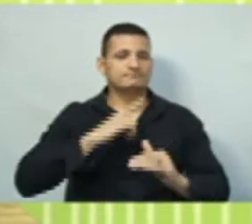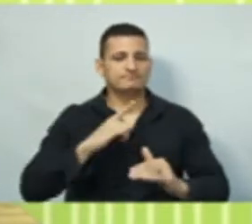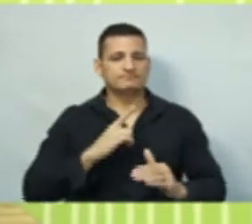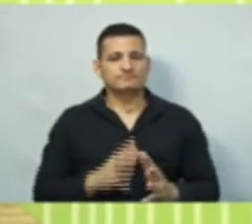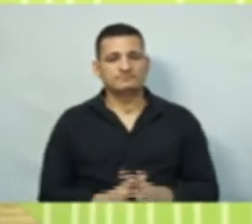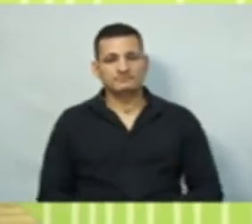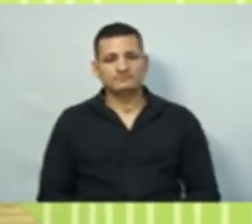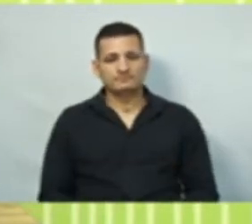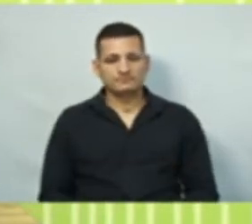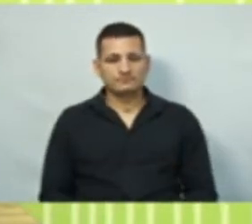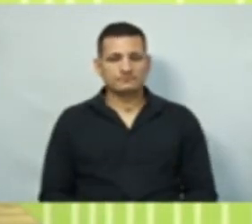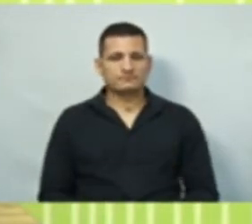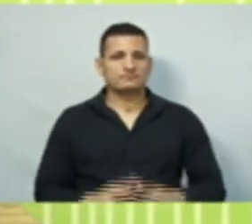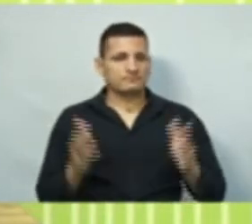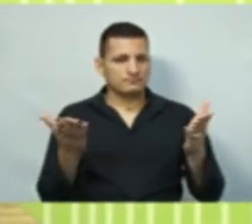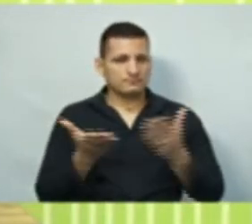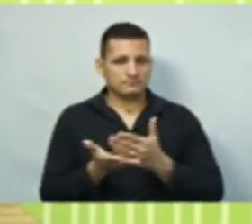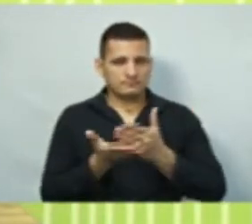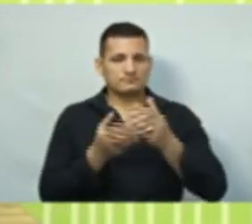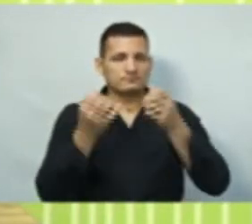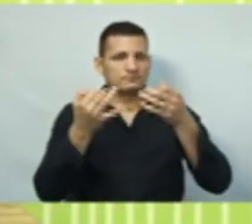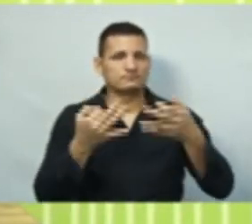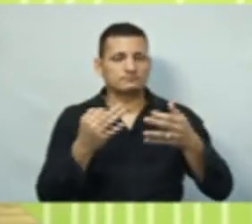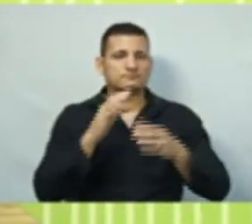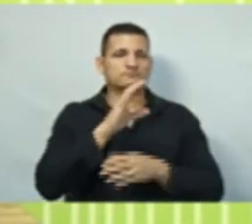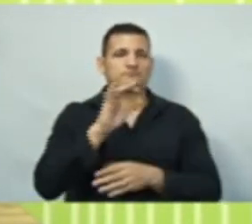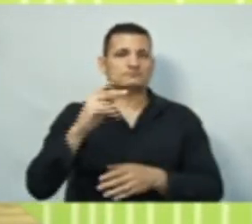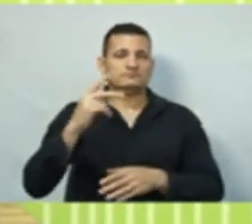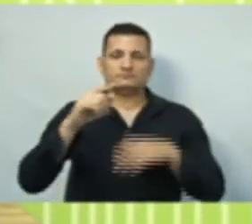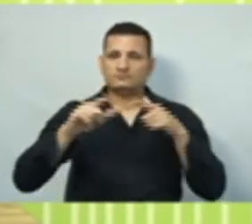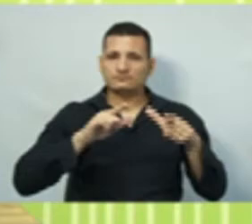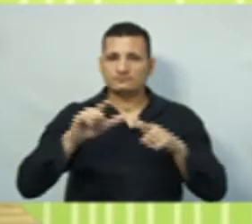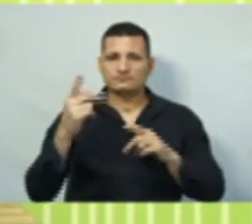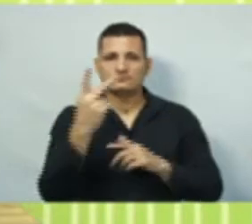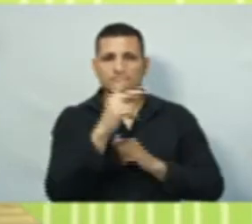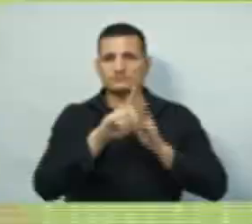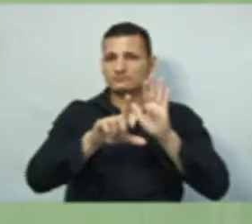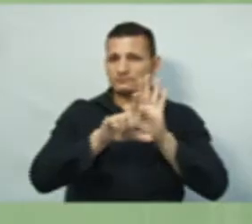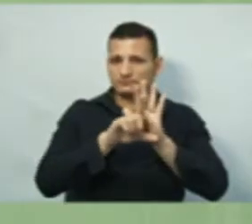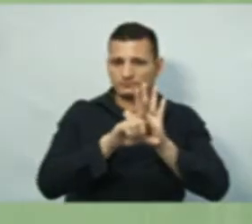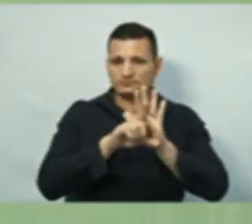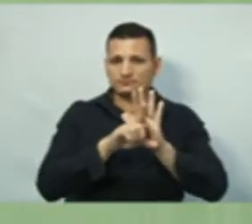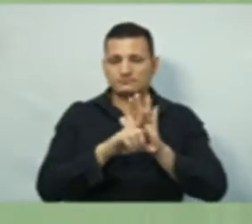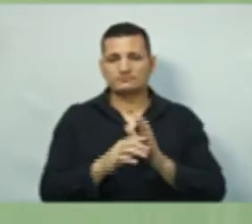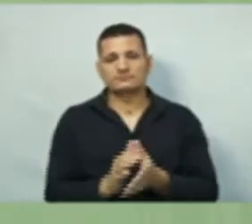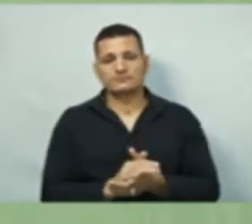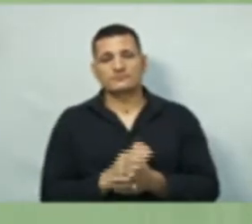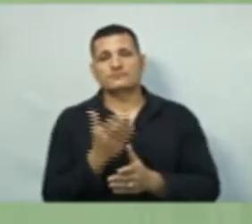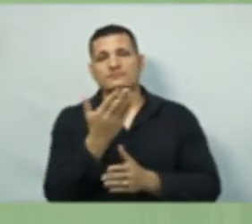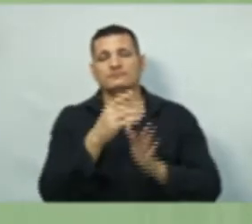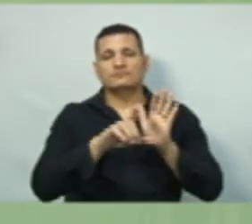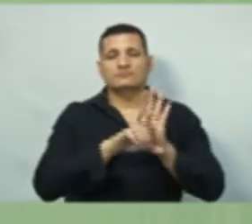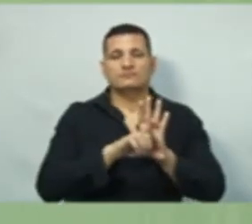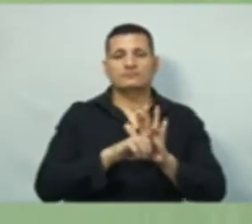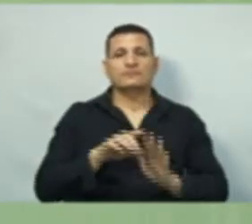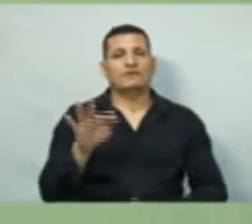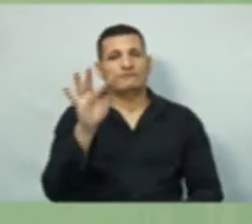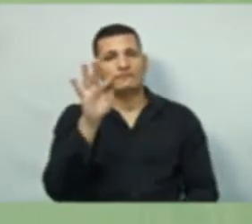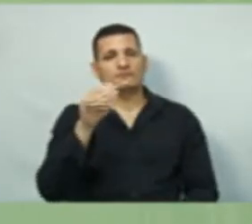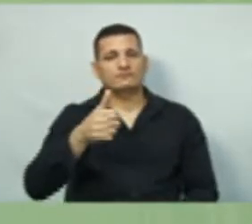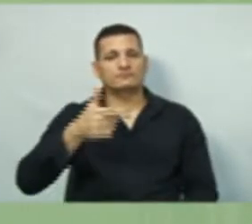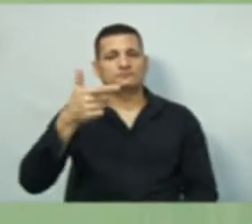Agora vamos começar falando um pouquinho das cooperativas de trabalho e a sua legislação. Estamos na Lei Federal 12.690